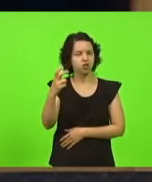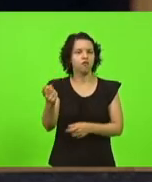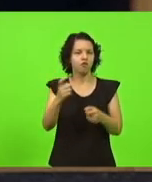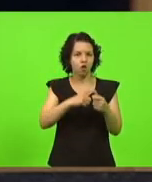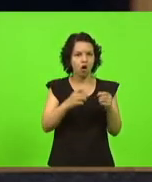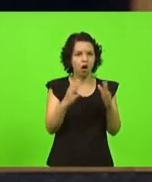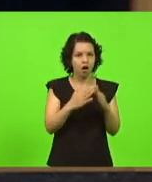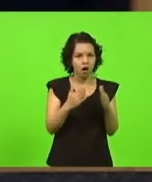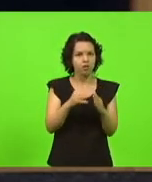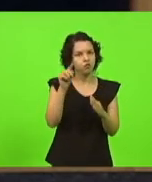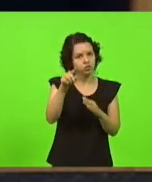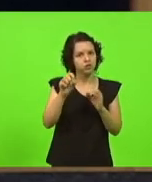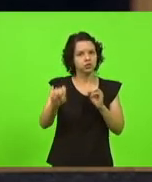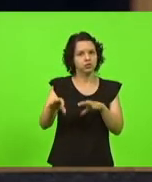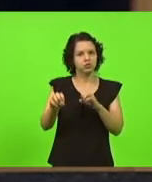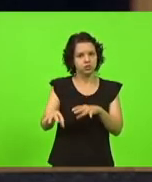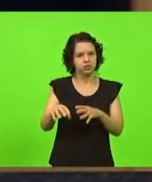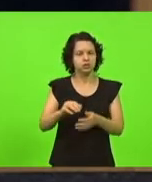você mesmo.